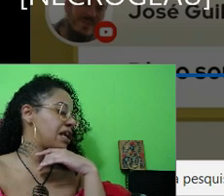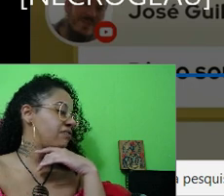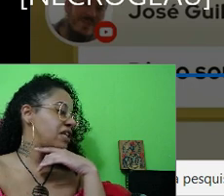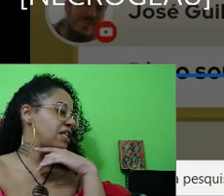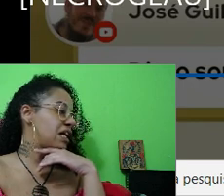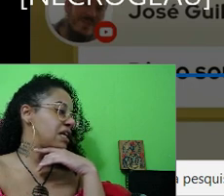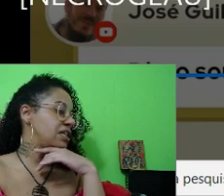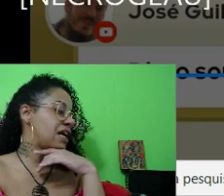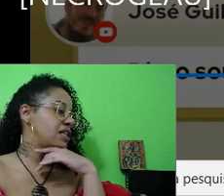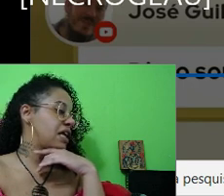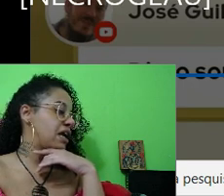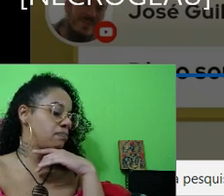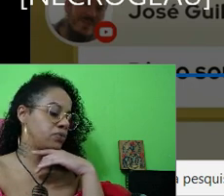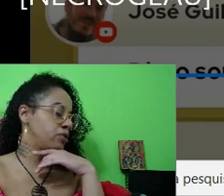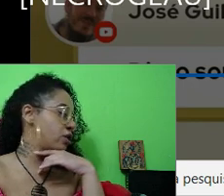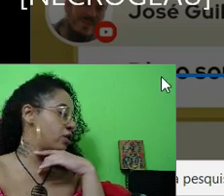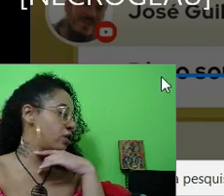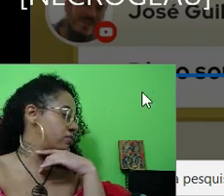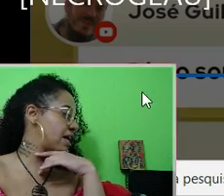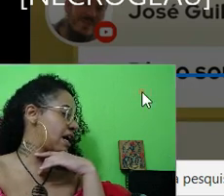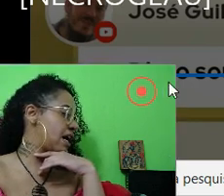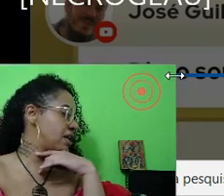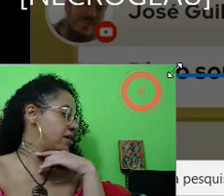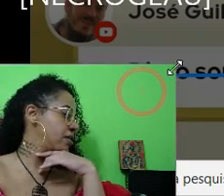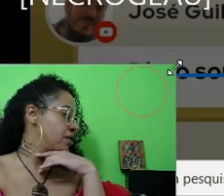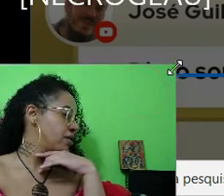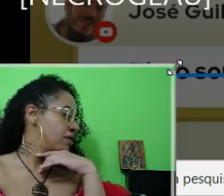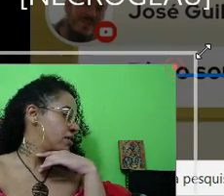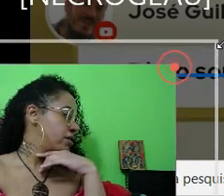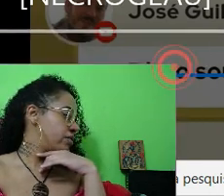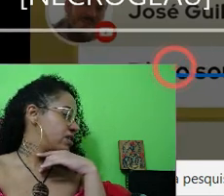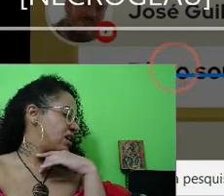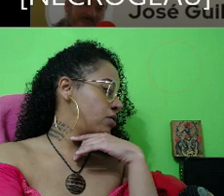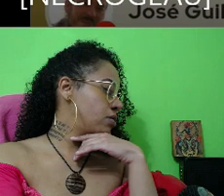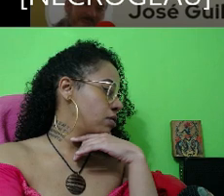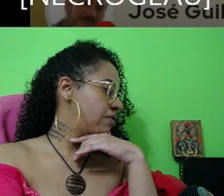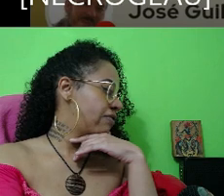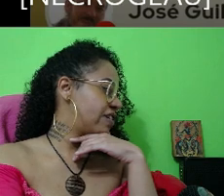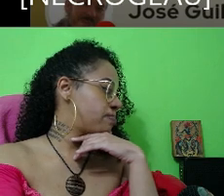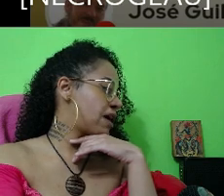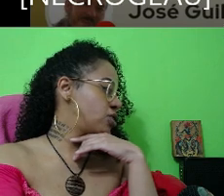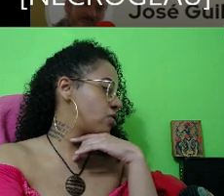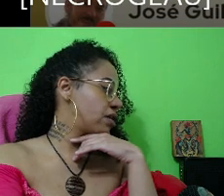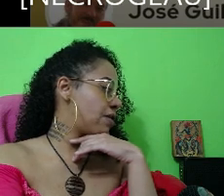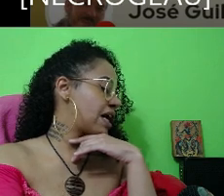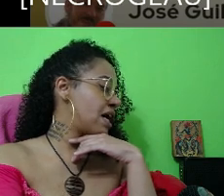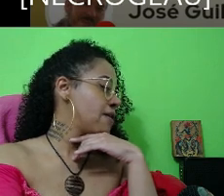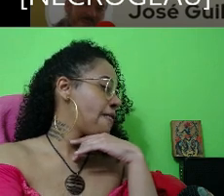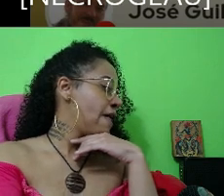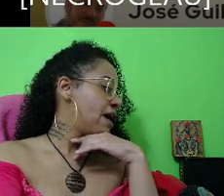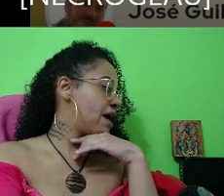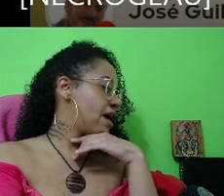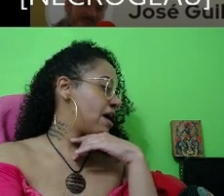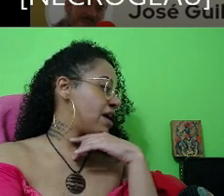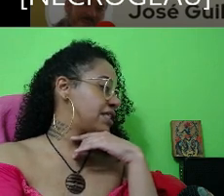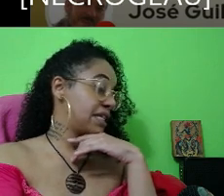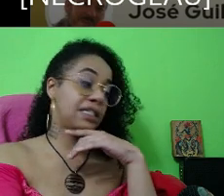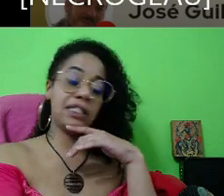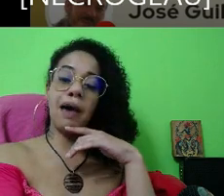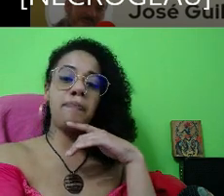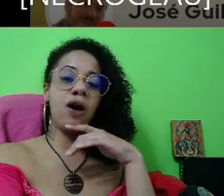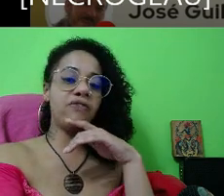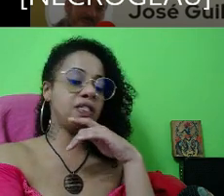vai participar da Live da Talita há tempos meu nome não tem H né Eu entendo faz parte de colocar o h